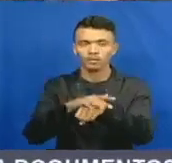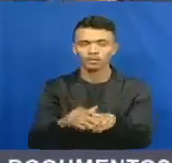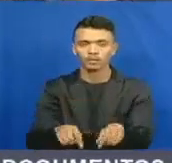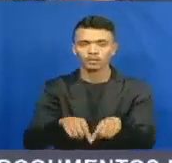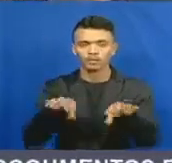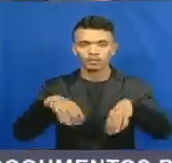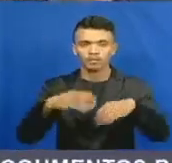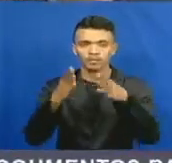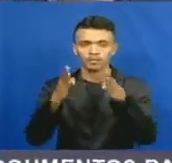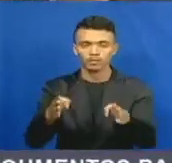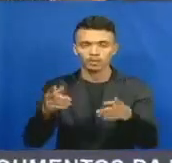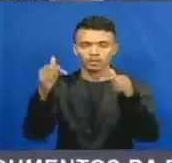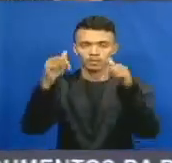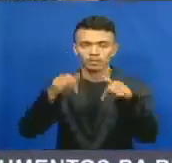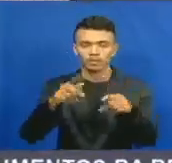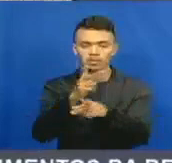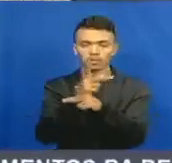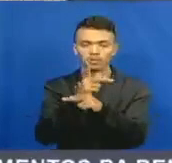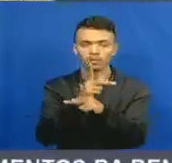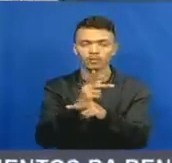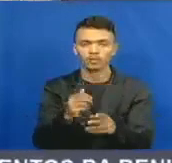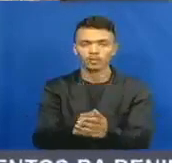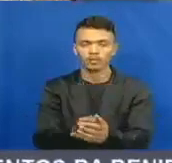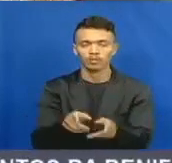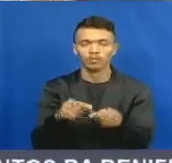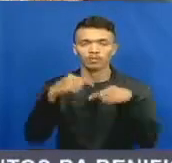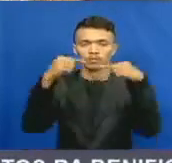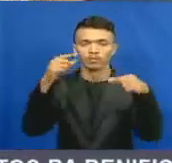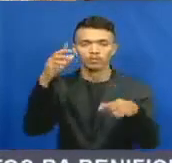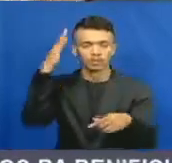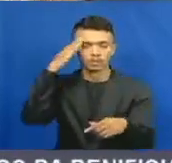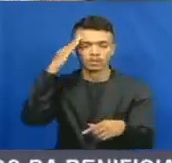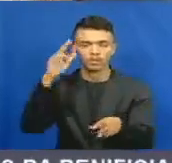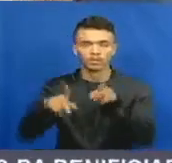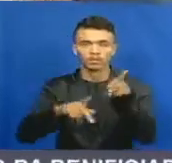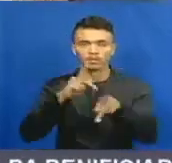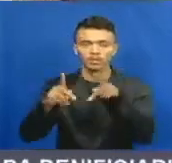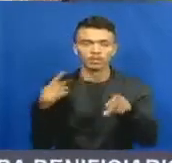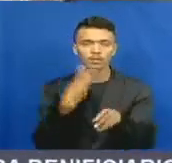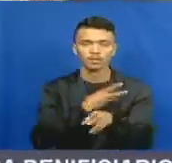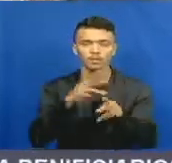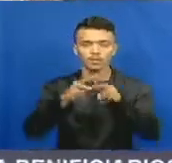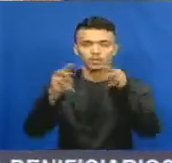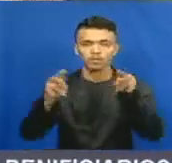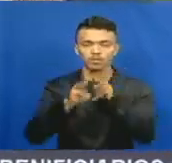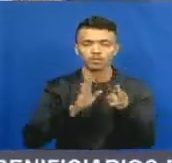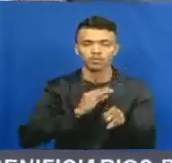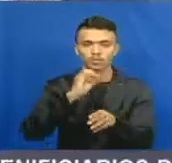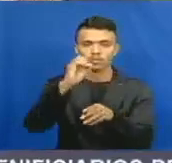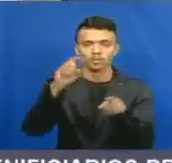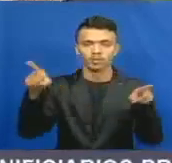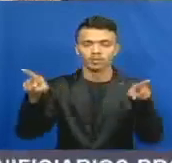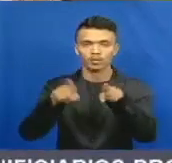tu, halo fumigação, ori halo prevenção. É quatro na fatin ba comunidade sira, tamba itanya município de Bobonaro, a hanzara